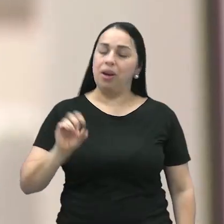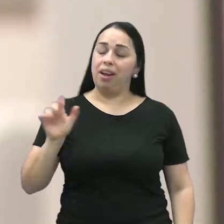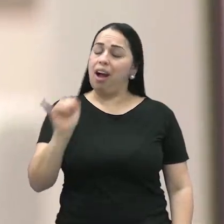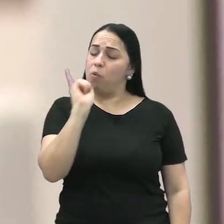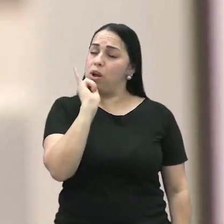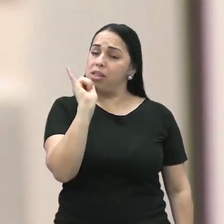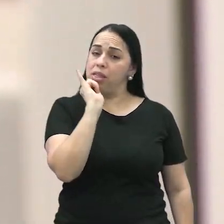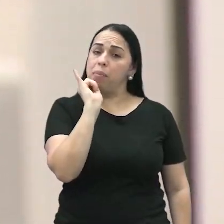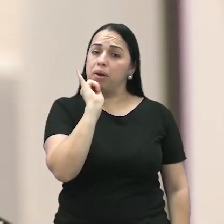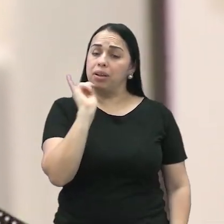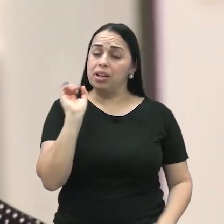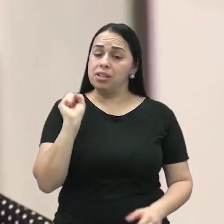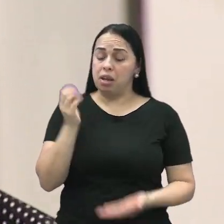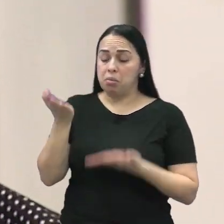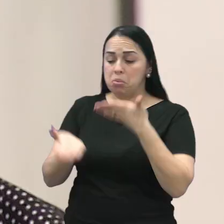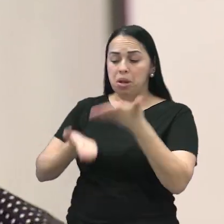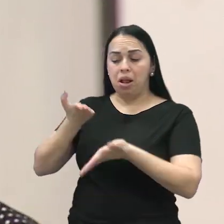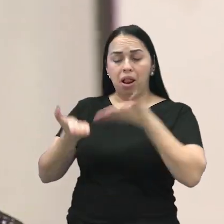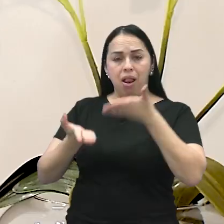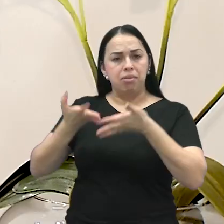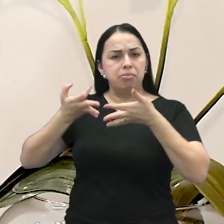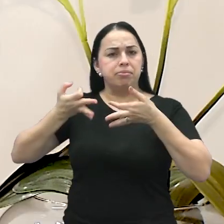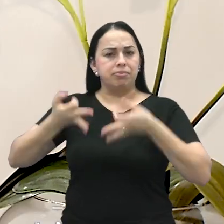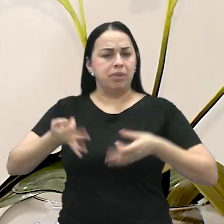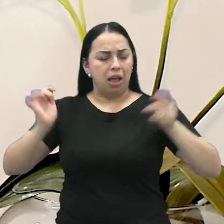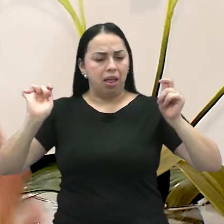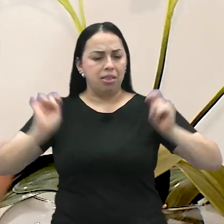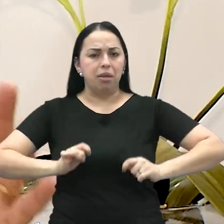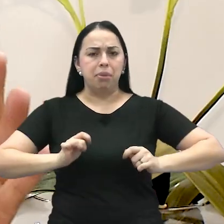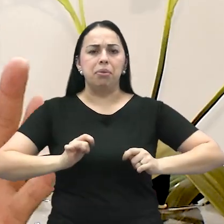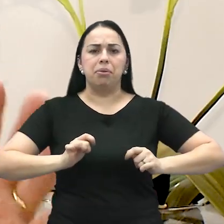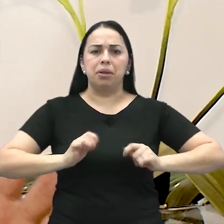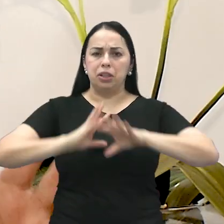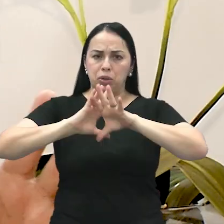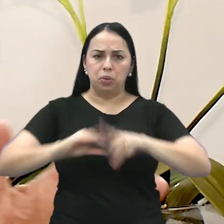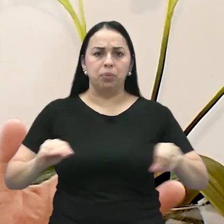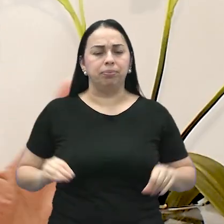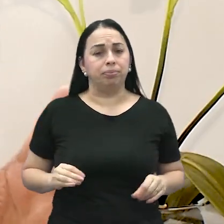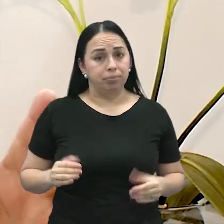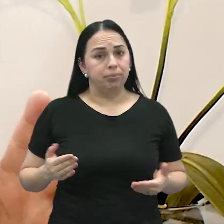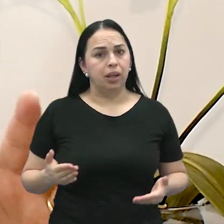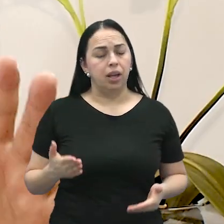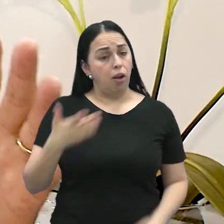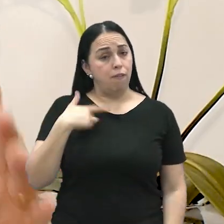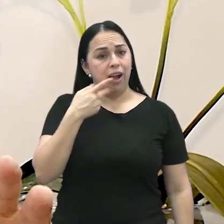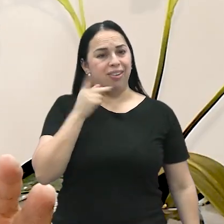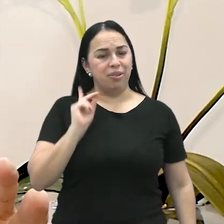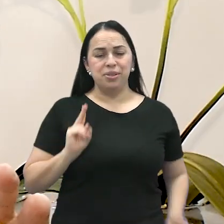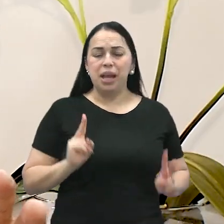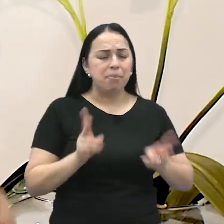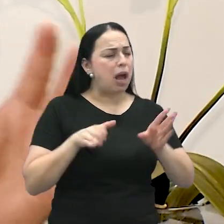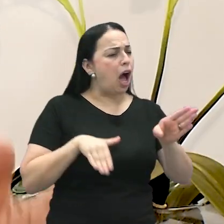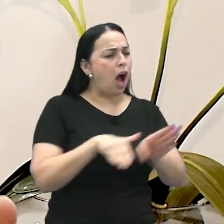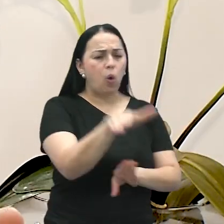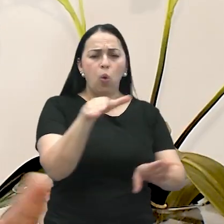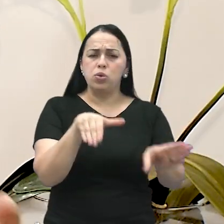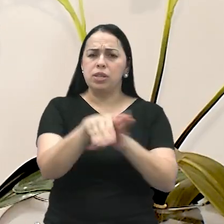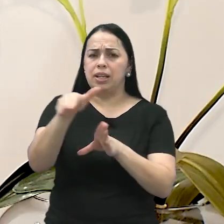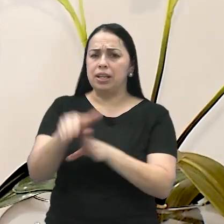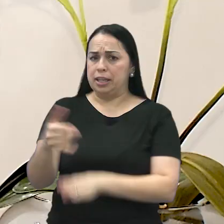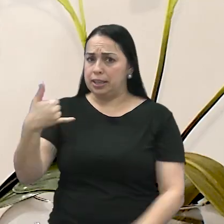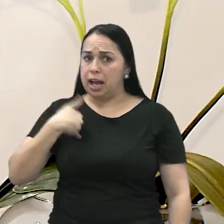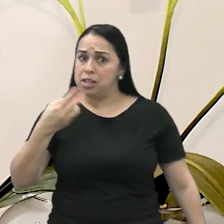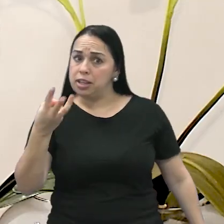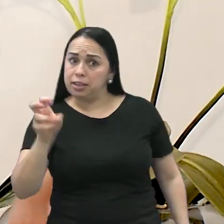é possível superar essa doença. O que eu falo para os jovens de 35 a 40 anos, que eu tenho 60, vou